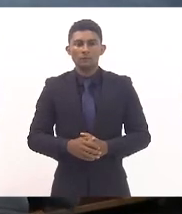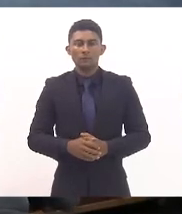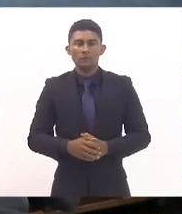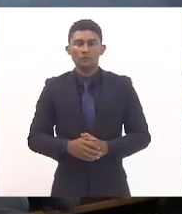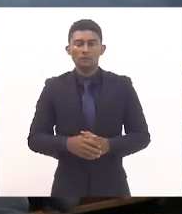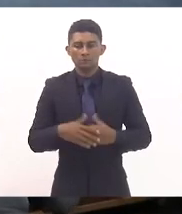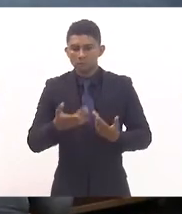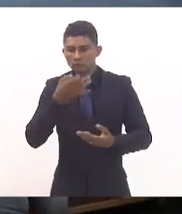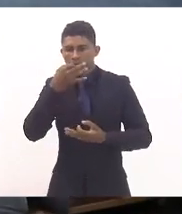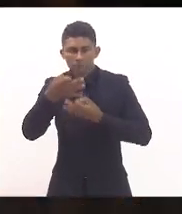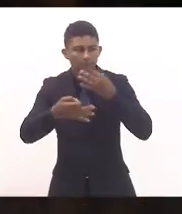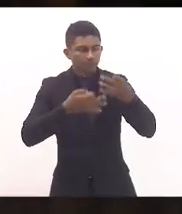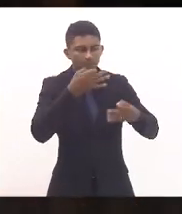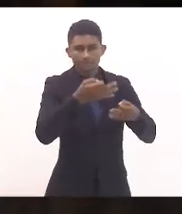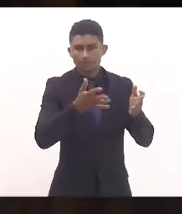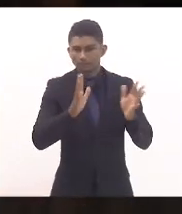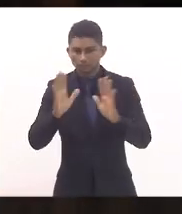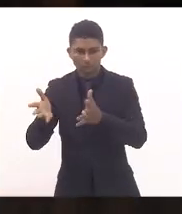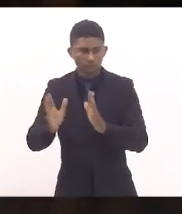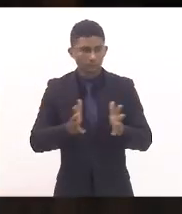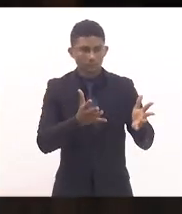Os pareceres emitidos em discussão.